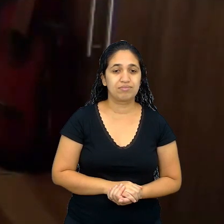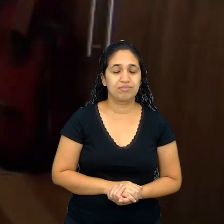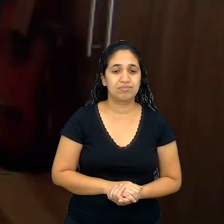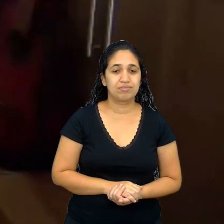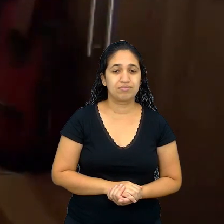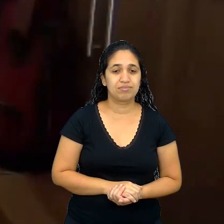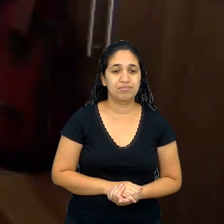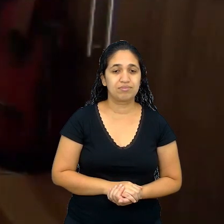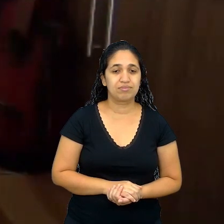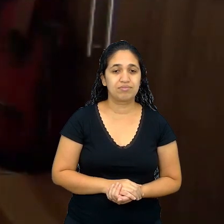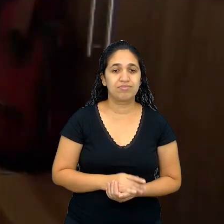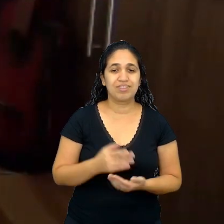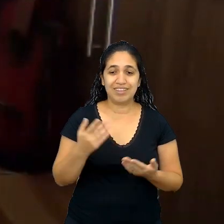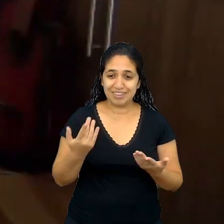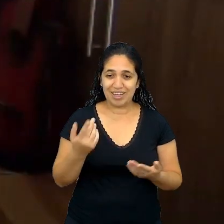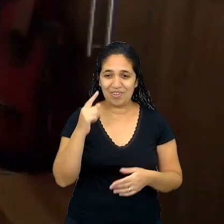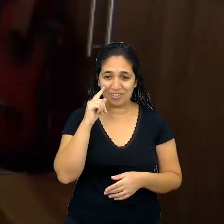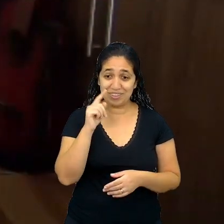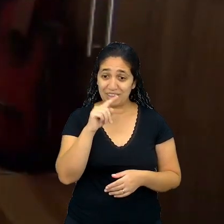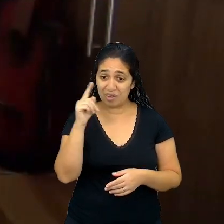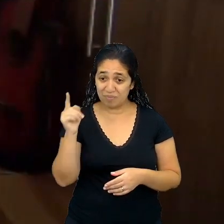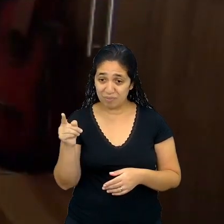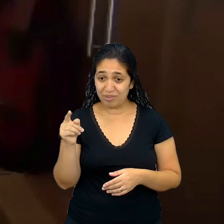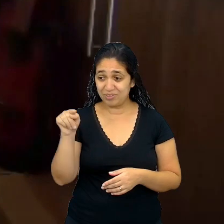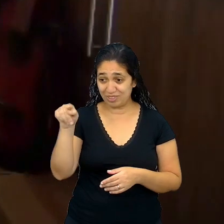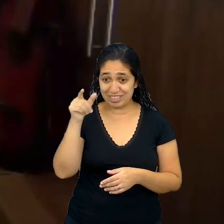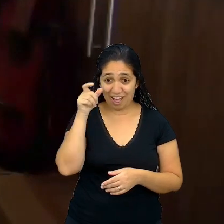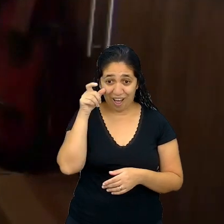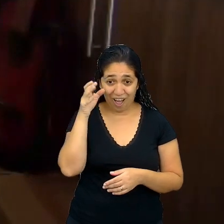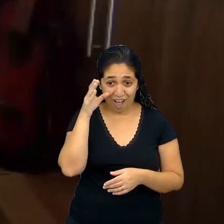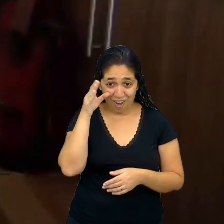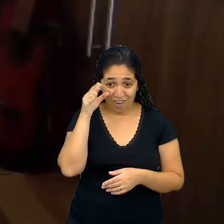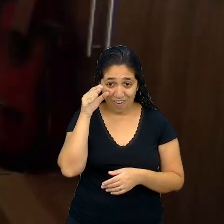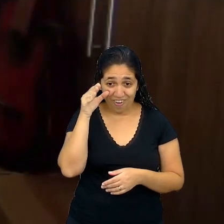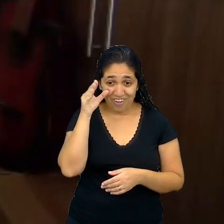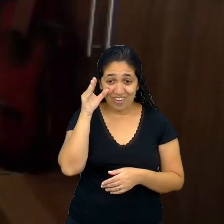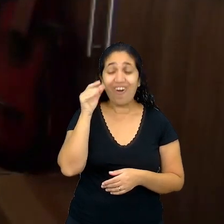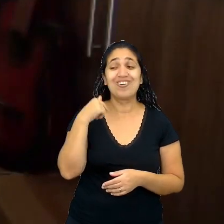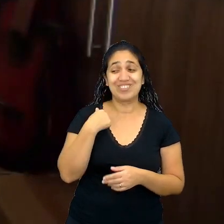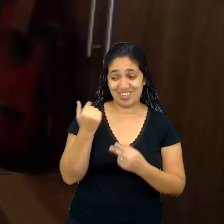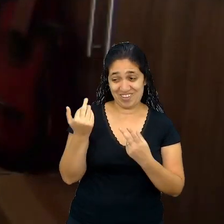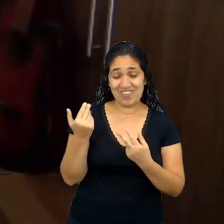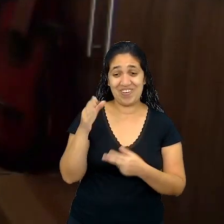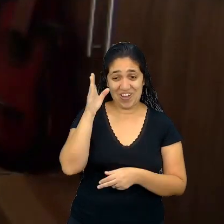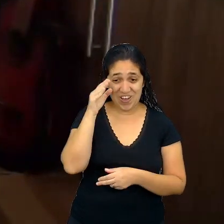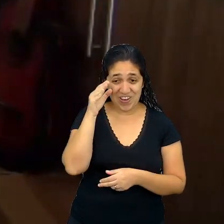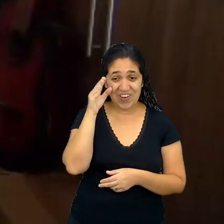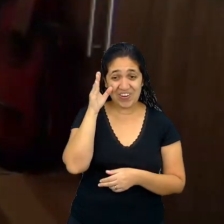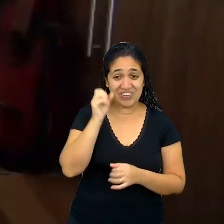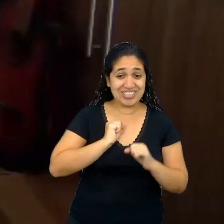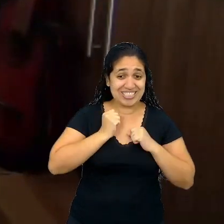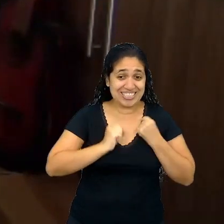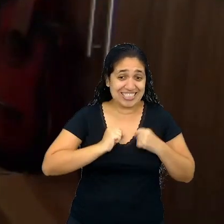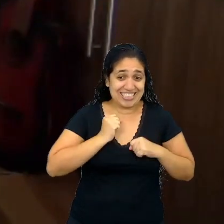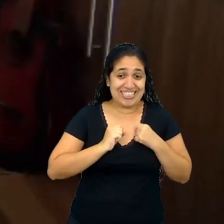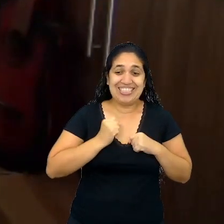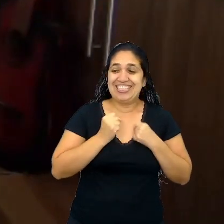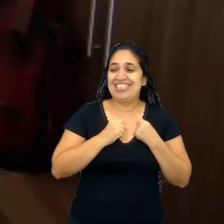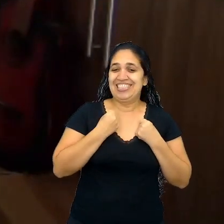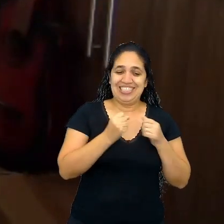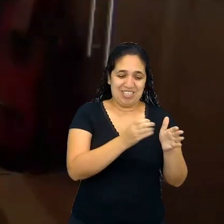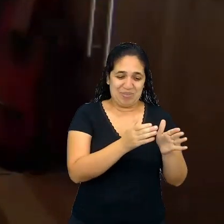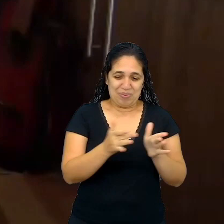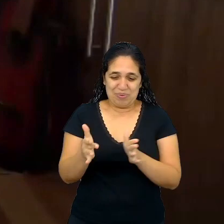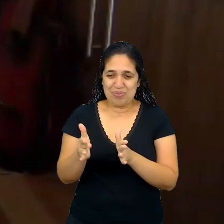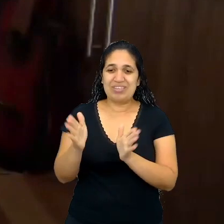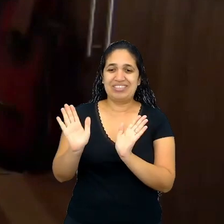Respostas de vocês no final aí também. Vocês estão curiosos e eu também estou bastante curioso aqui. Então, eu vou segurar a minha ansiedade aqui até o final